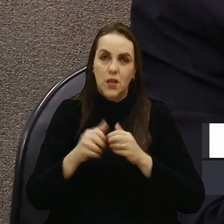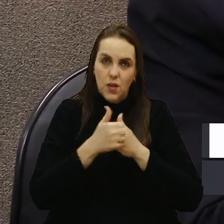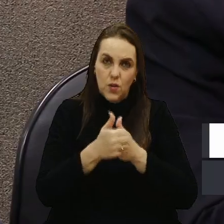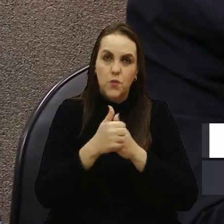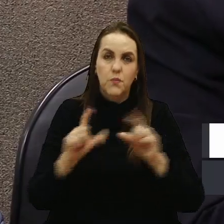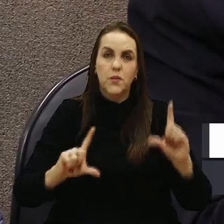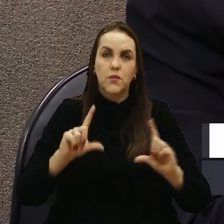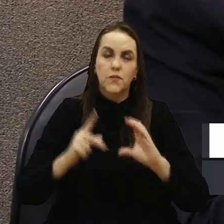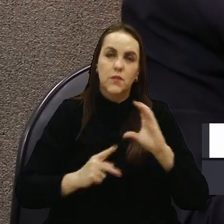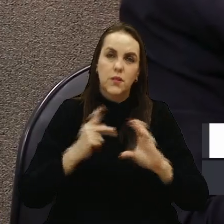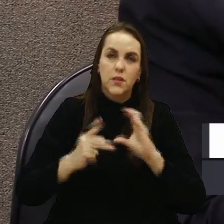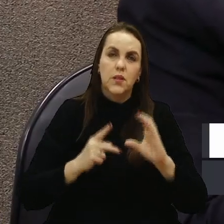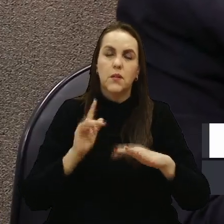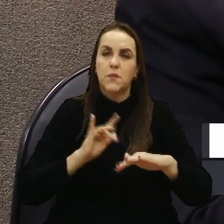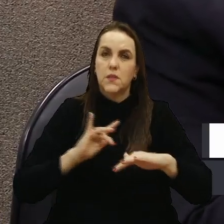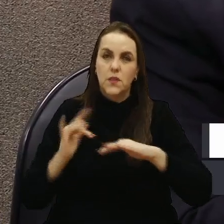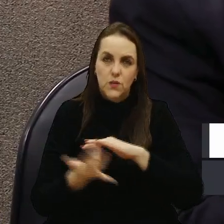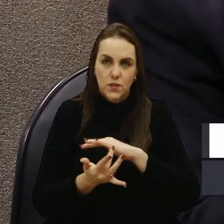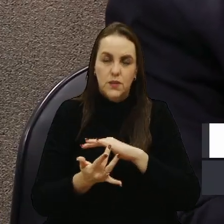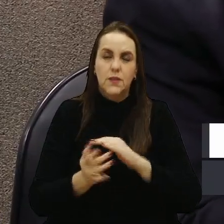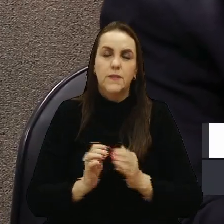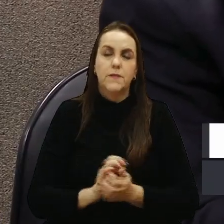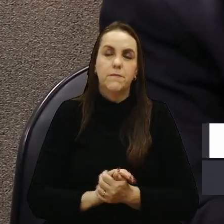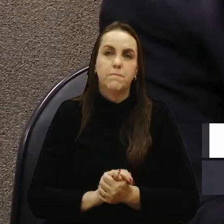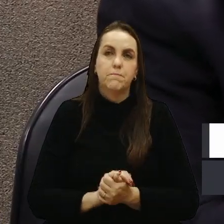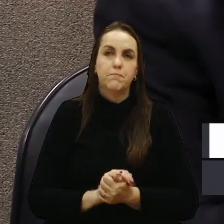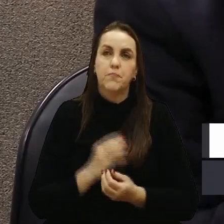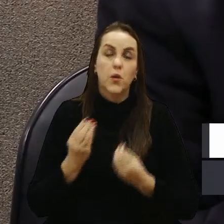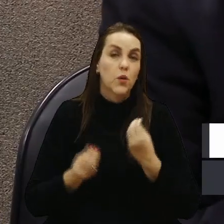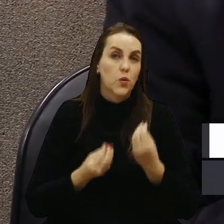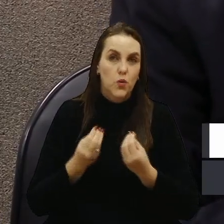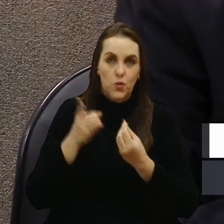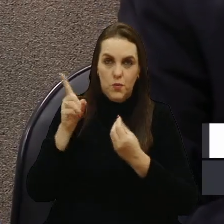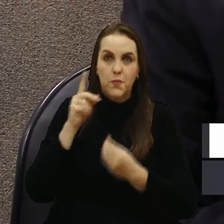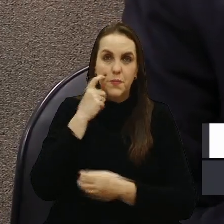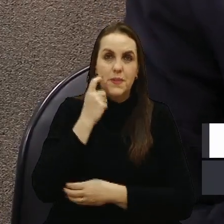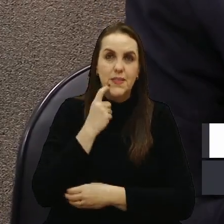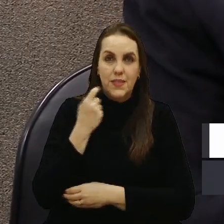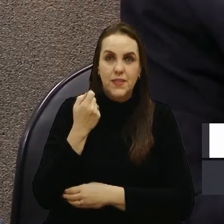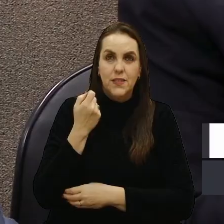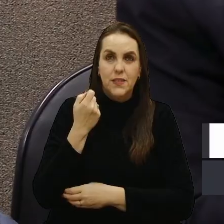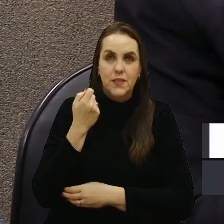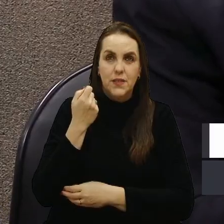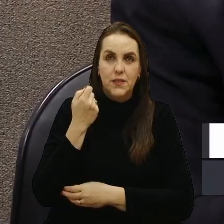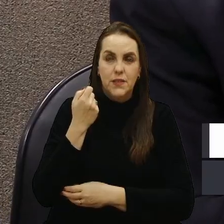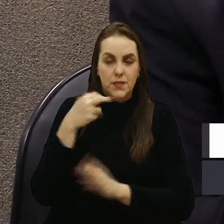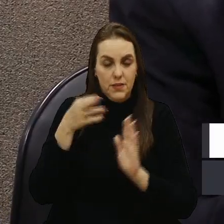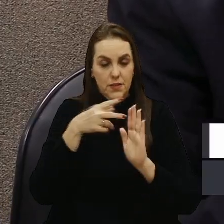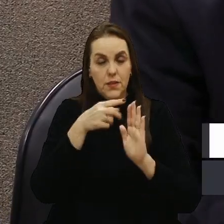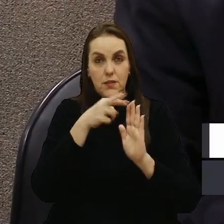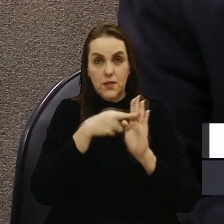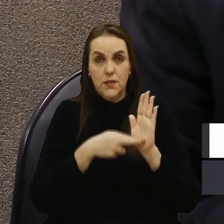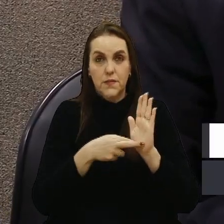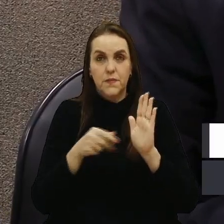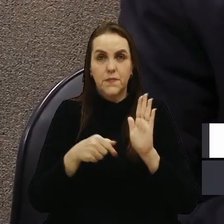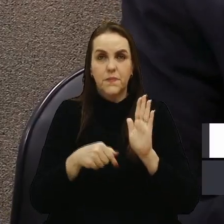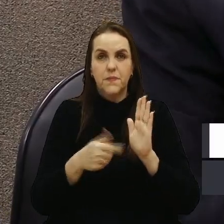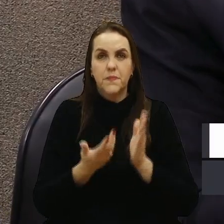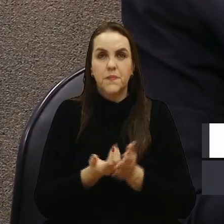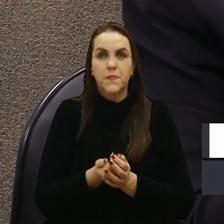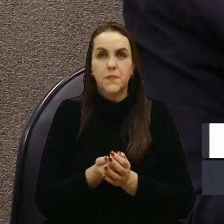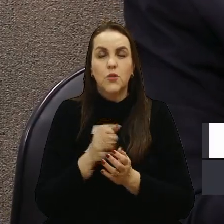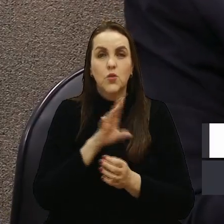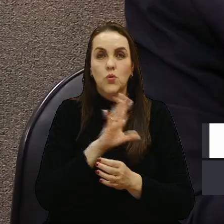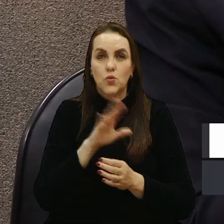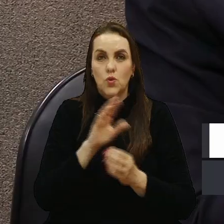TV Câmara, pelas nossas redes sociais. Como o presidente Petrini, no nosso regimento interno, nós só temos